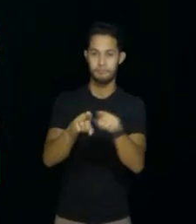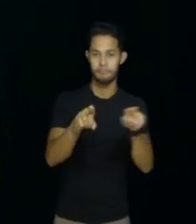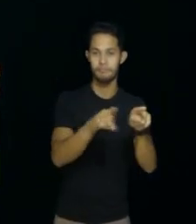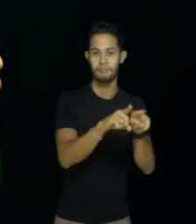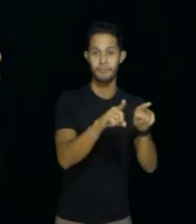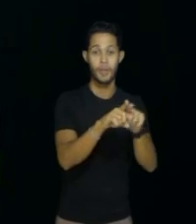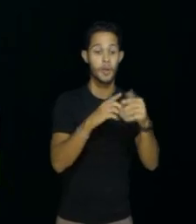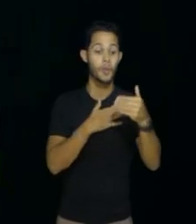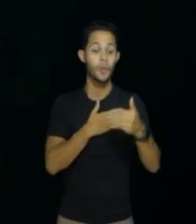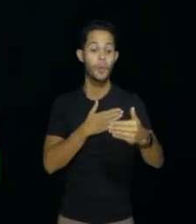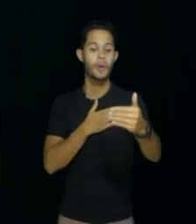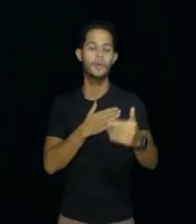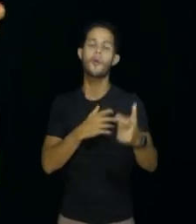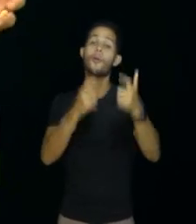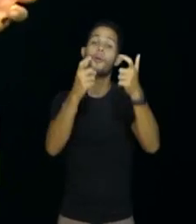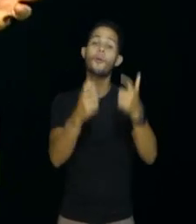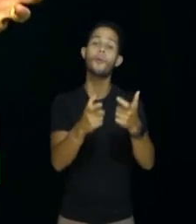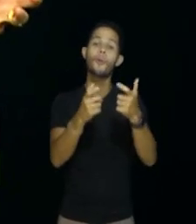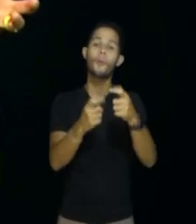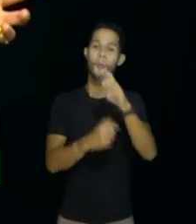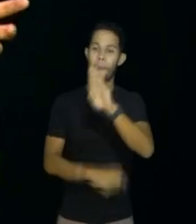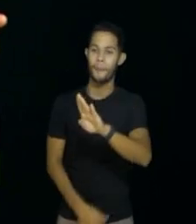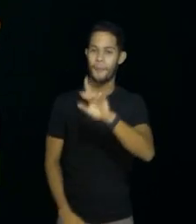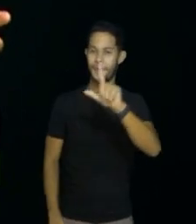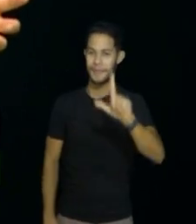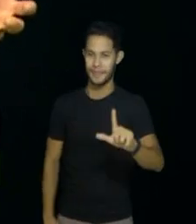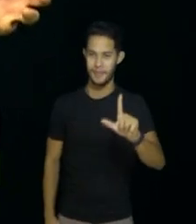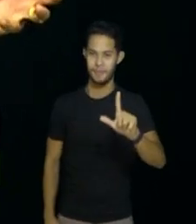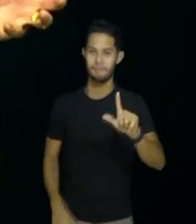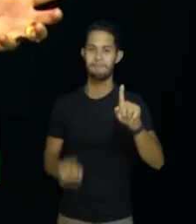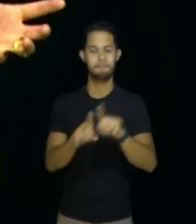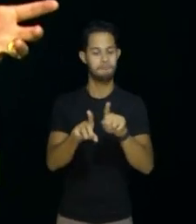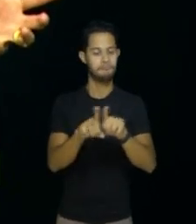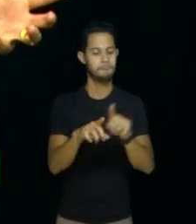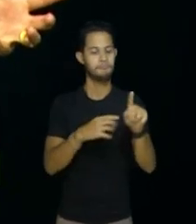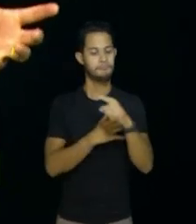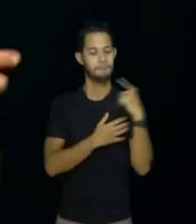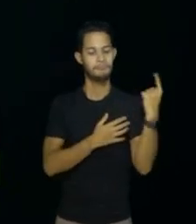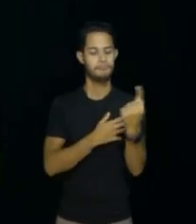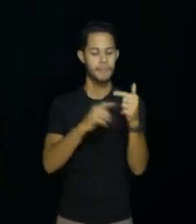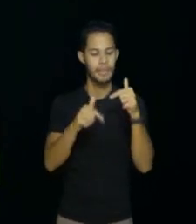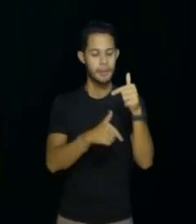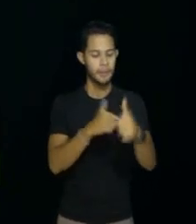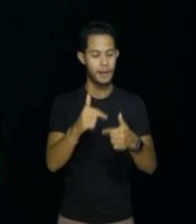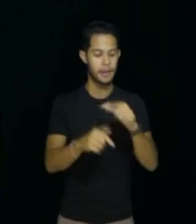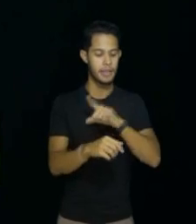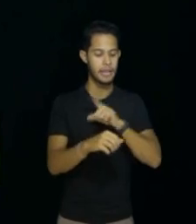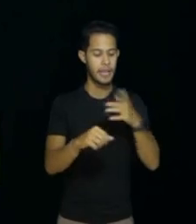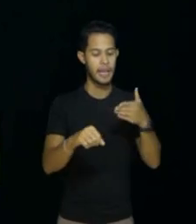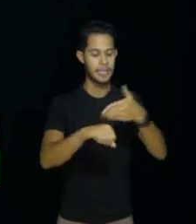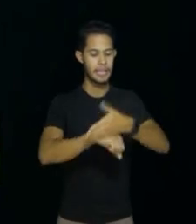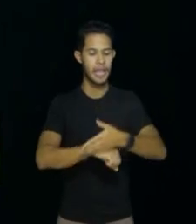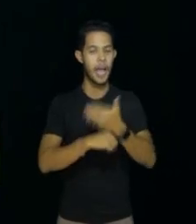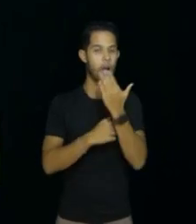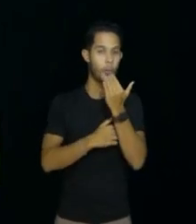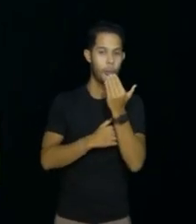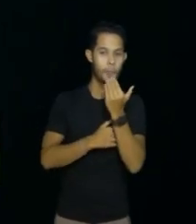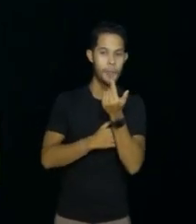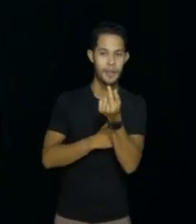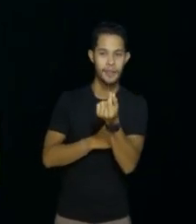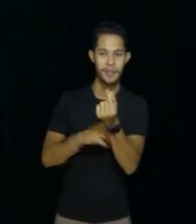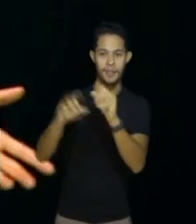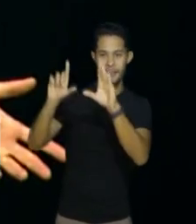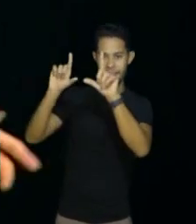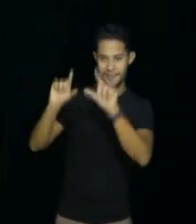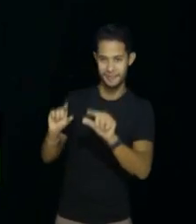da mesma Hering, para que os seus trabalhadores pudessem ter acesso a alimentos mais baratos, nasceu a nossa rede de supermercados, a